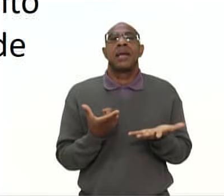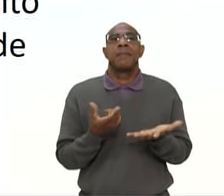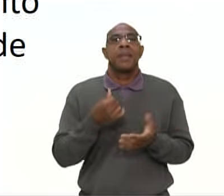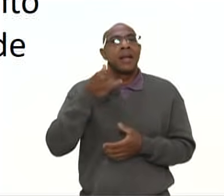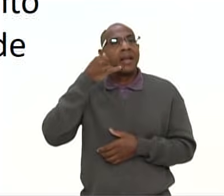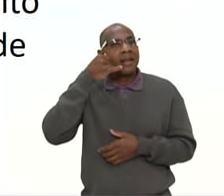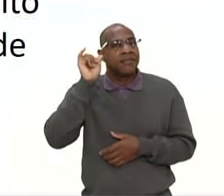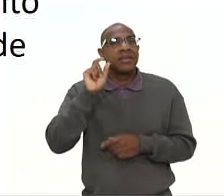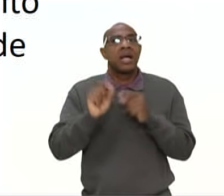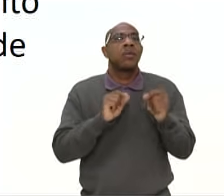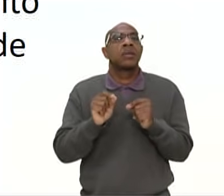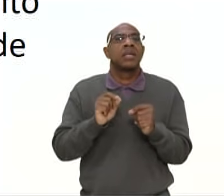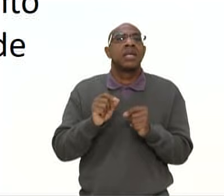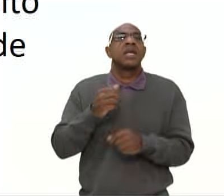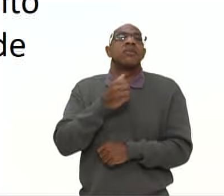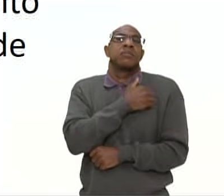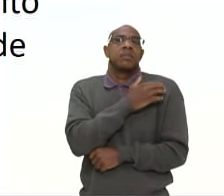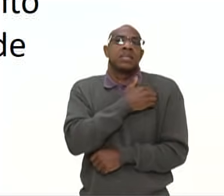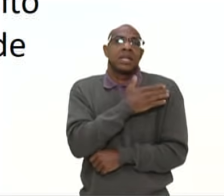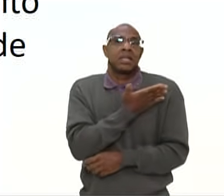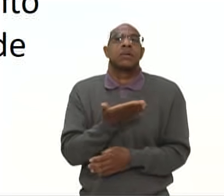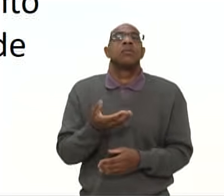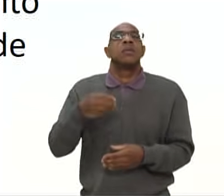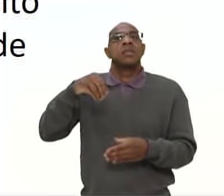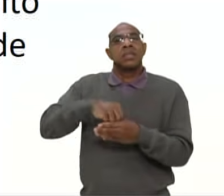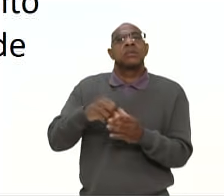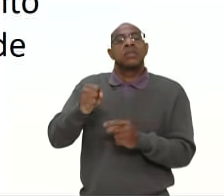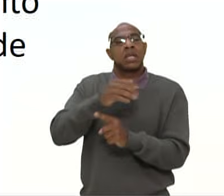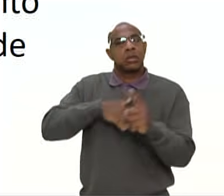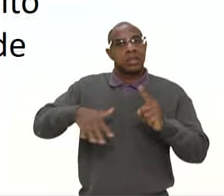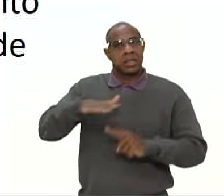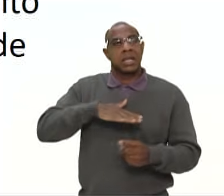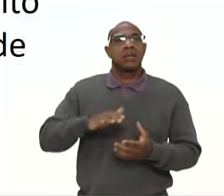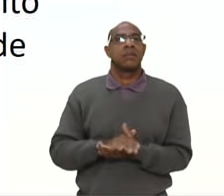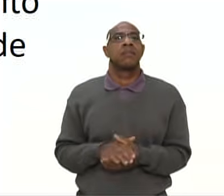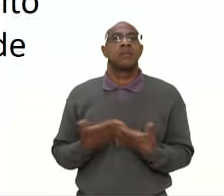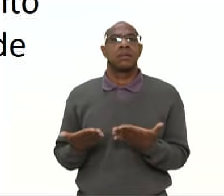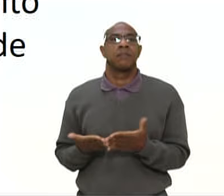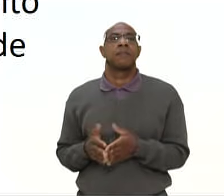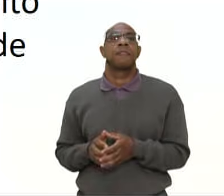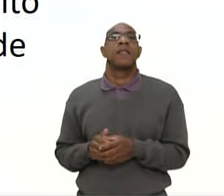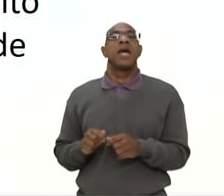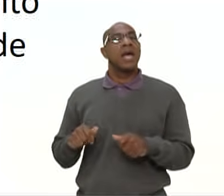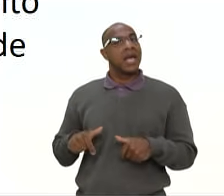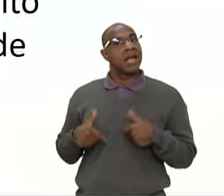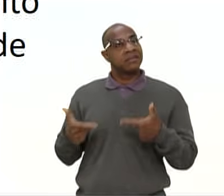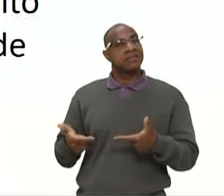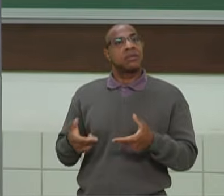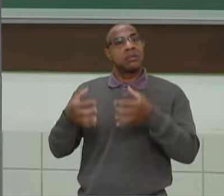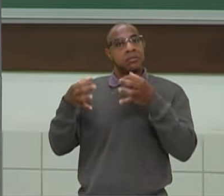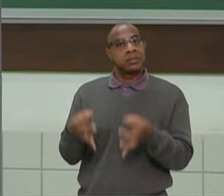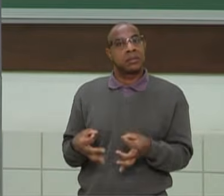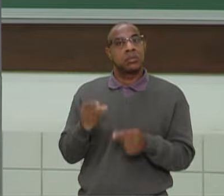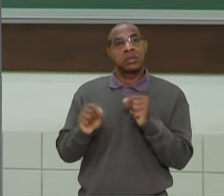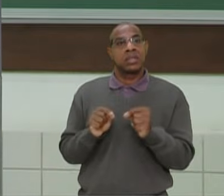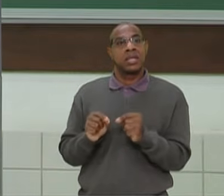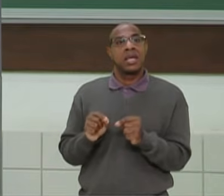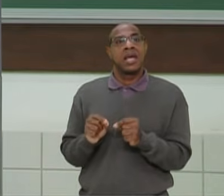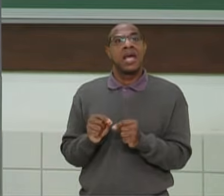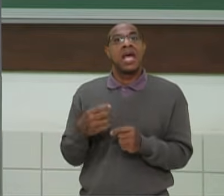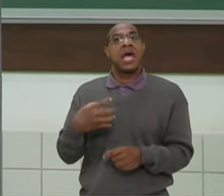na política, cultura e etc. Então, ações afirmativas ali são formas de